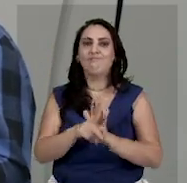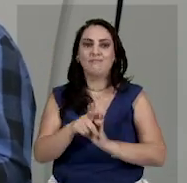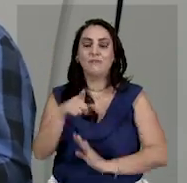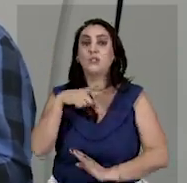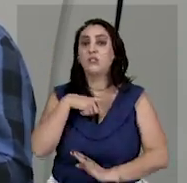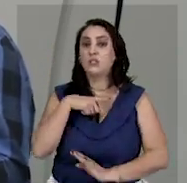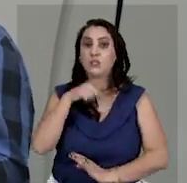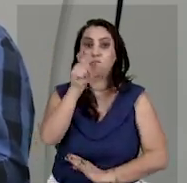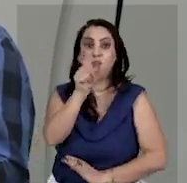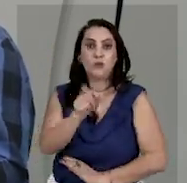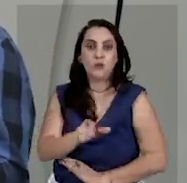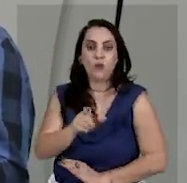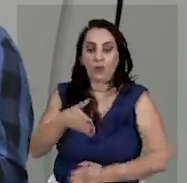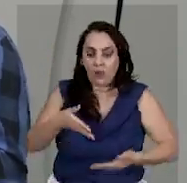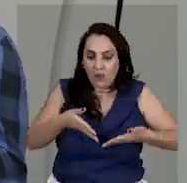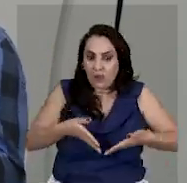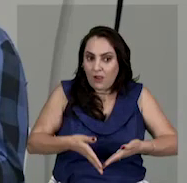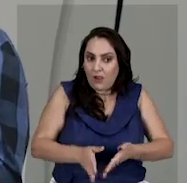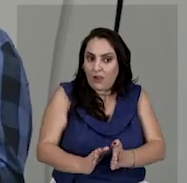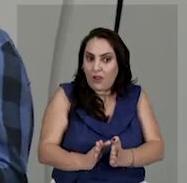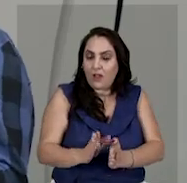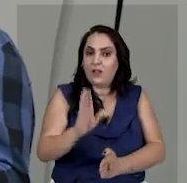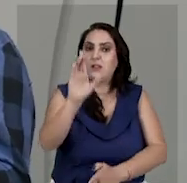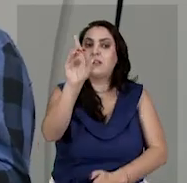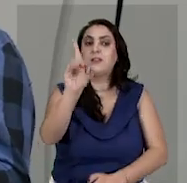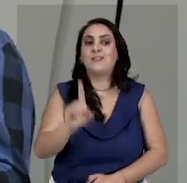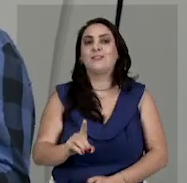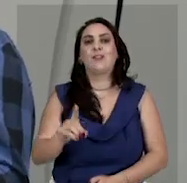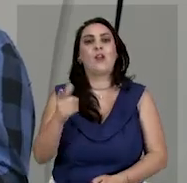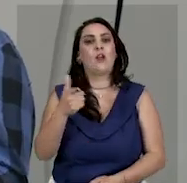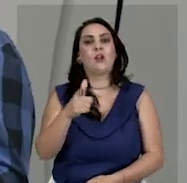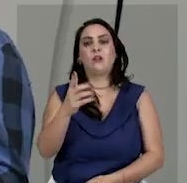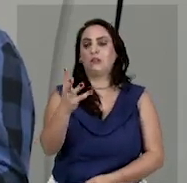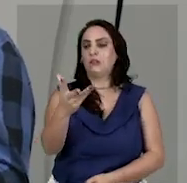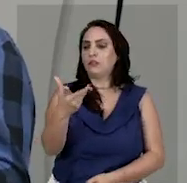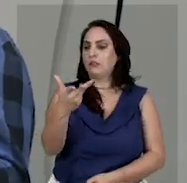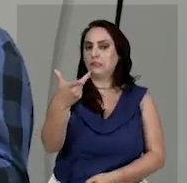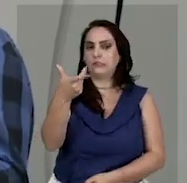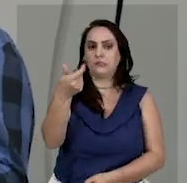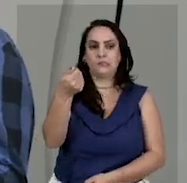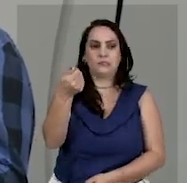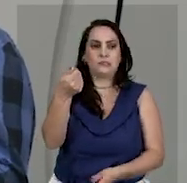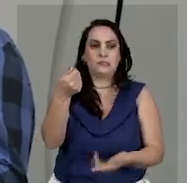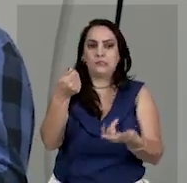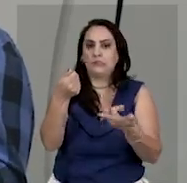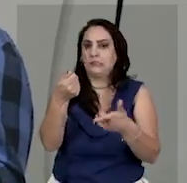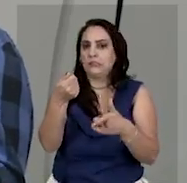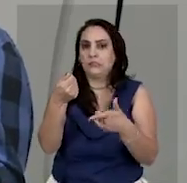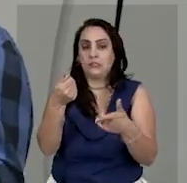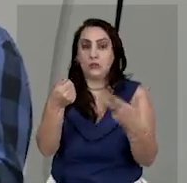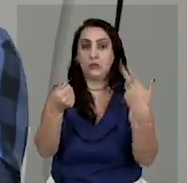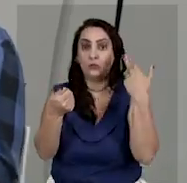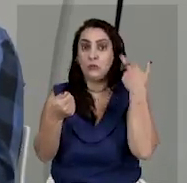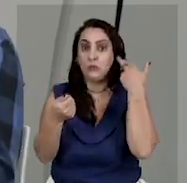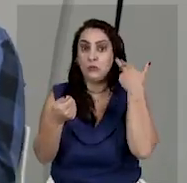deficiência, ela não tinha a perfeição desejada para aquele indivíduo. E o surdo ele entra